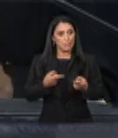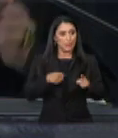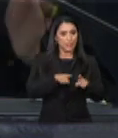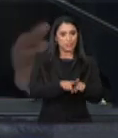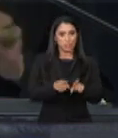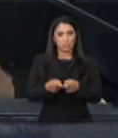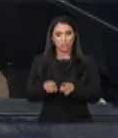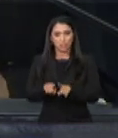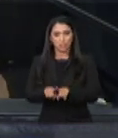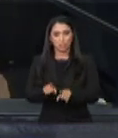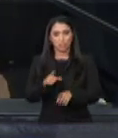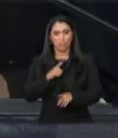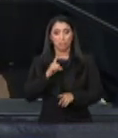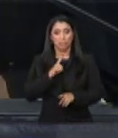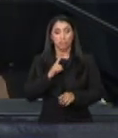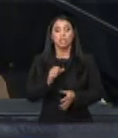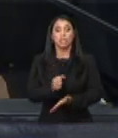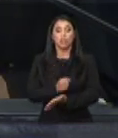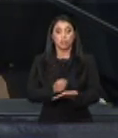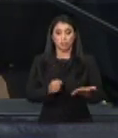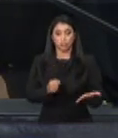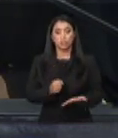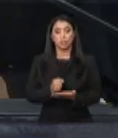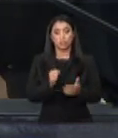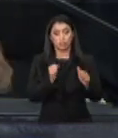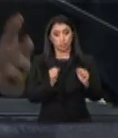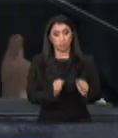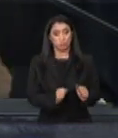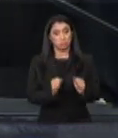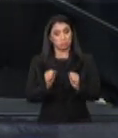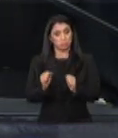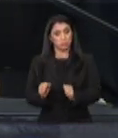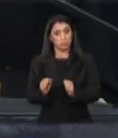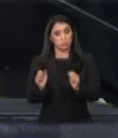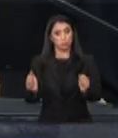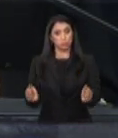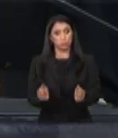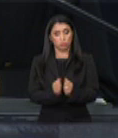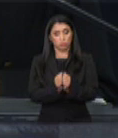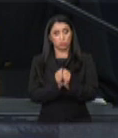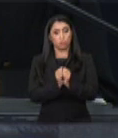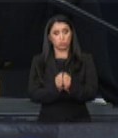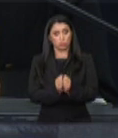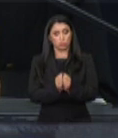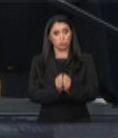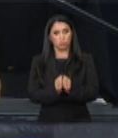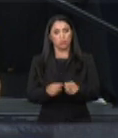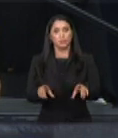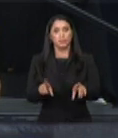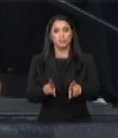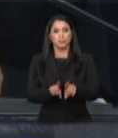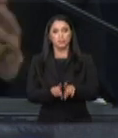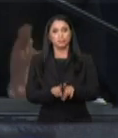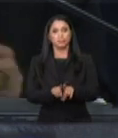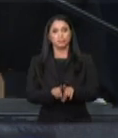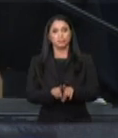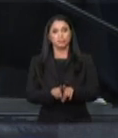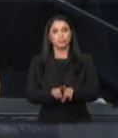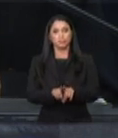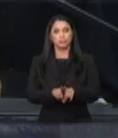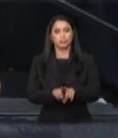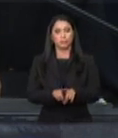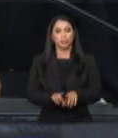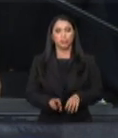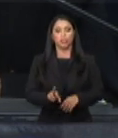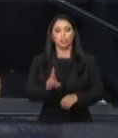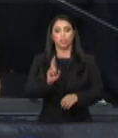e é fundamental que esses poderes estejam juntos aqui é também Cabe ressaltar quem não do